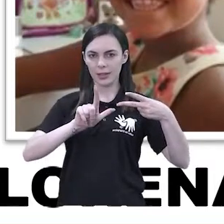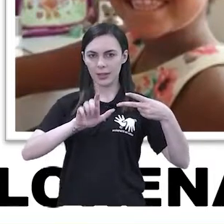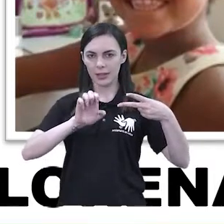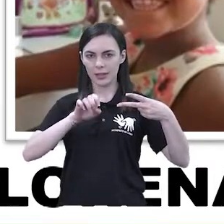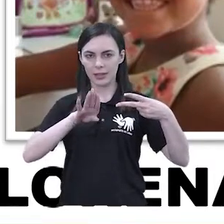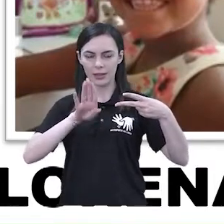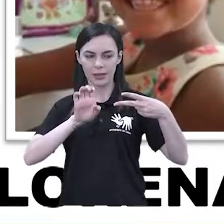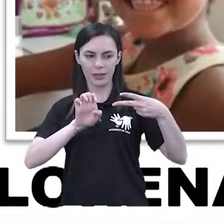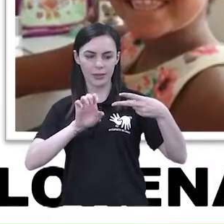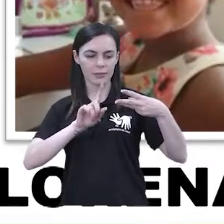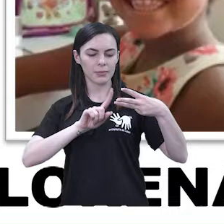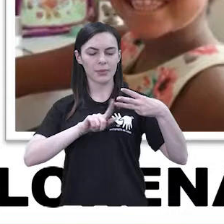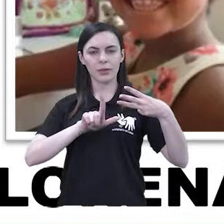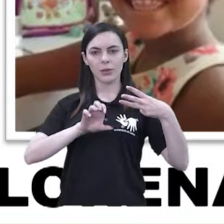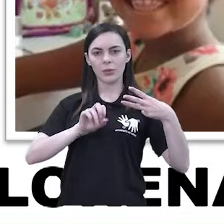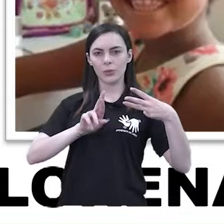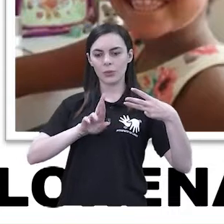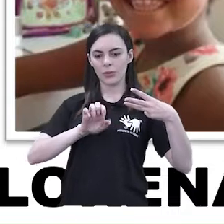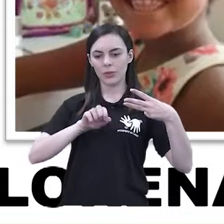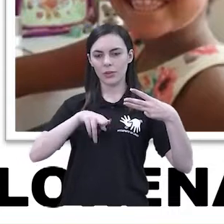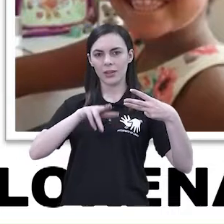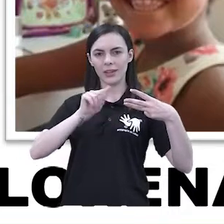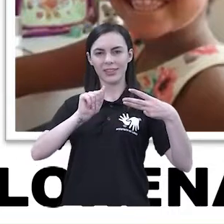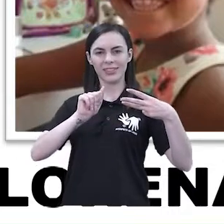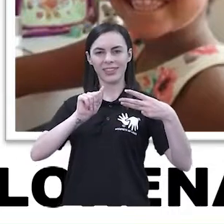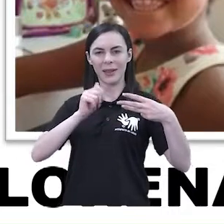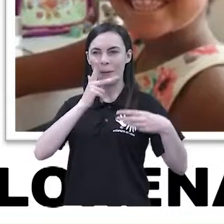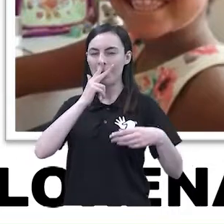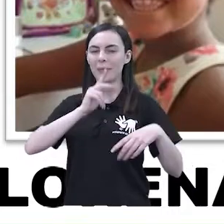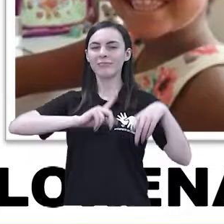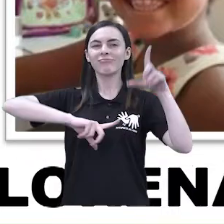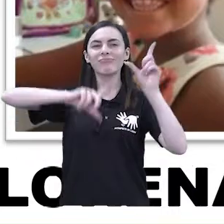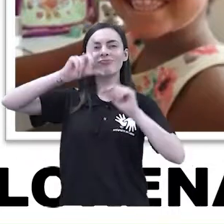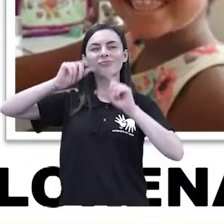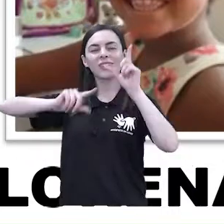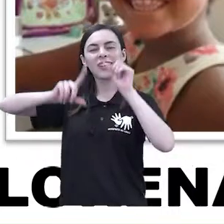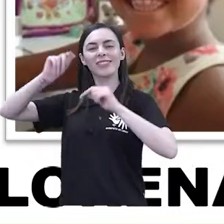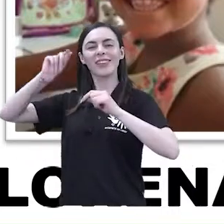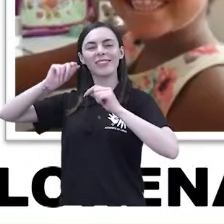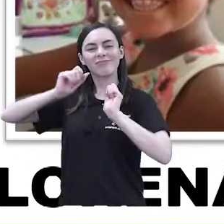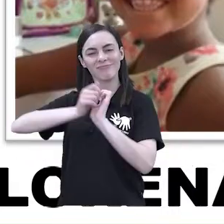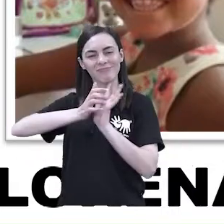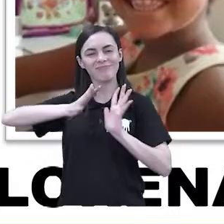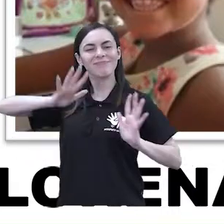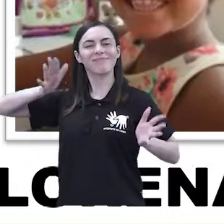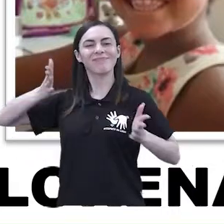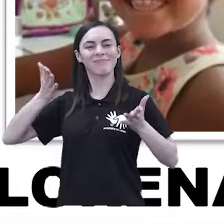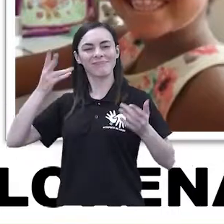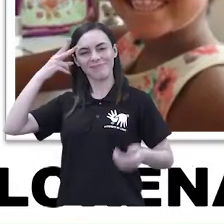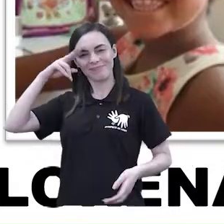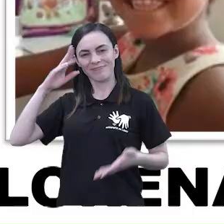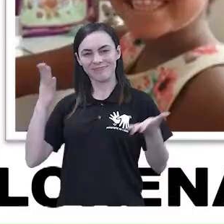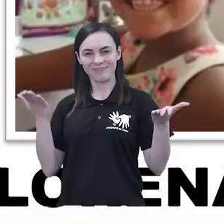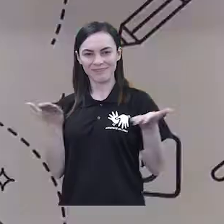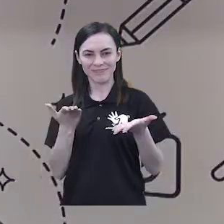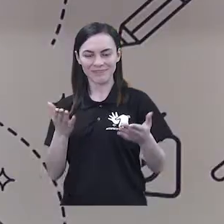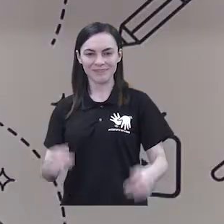dia. A Kathleen, o Caleb e a